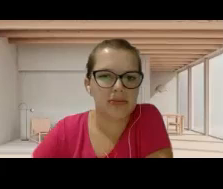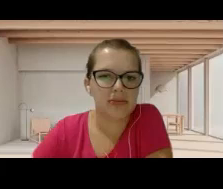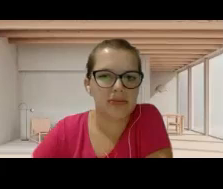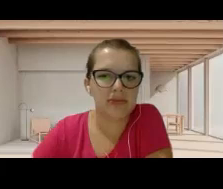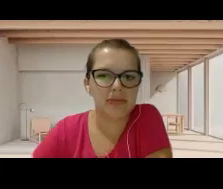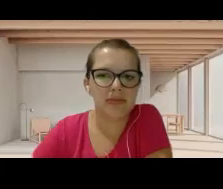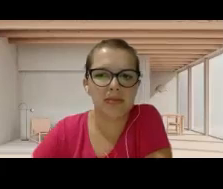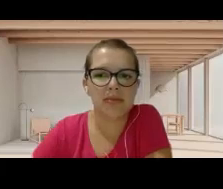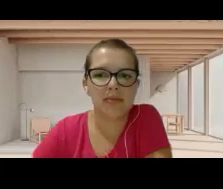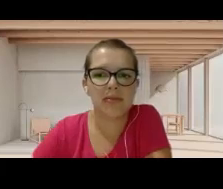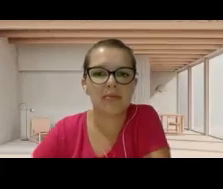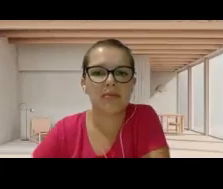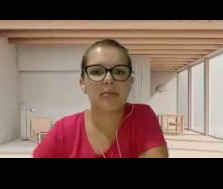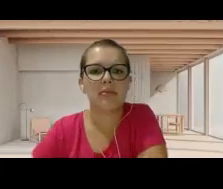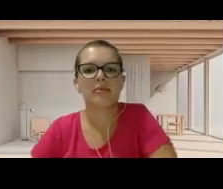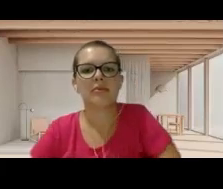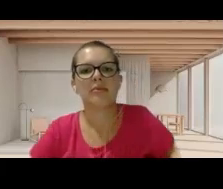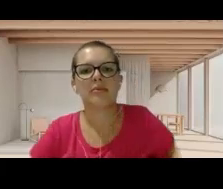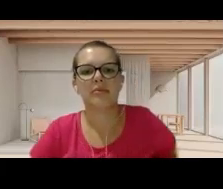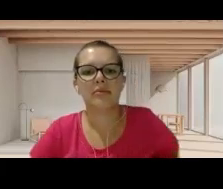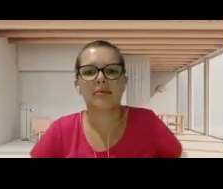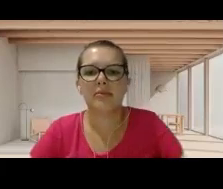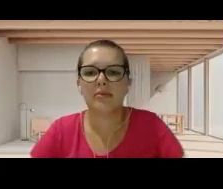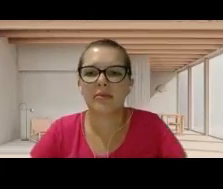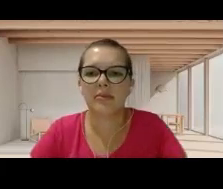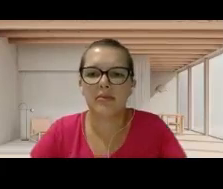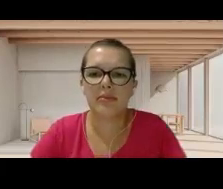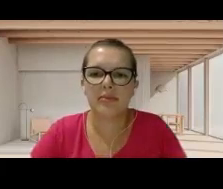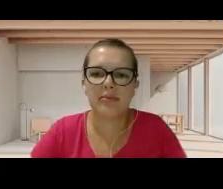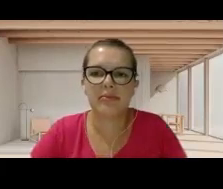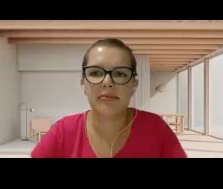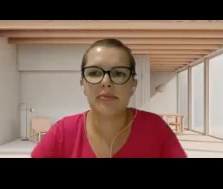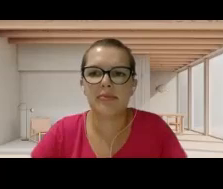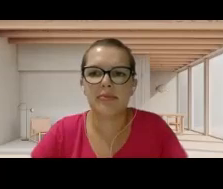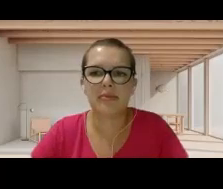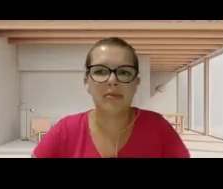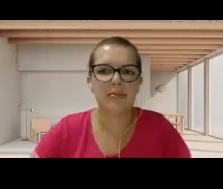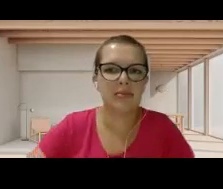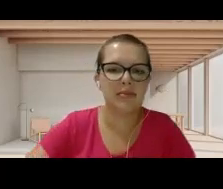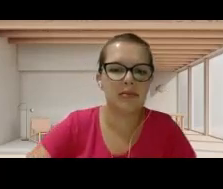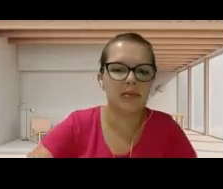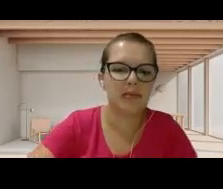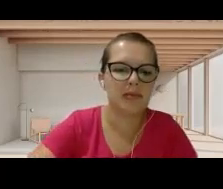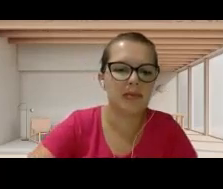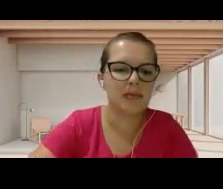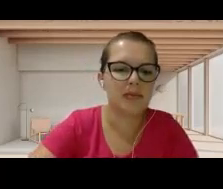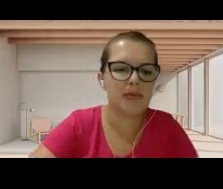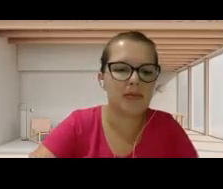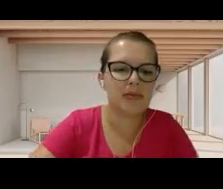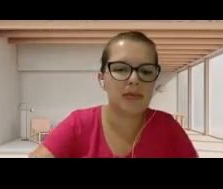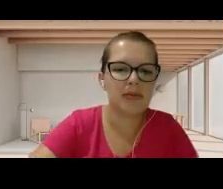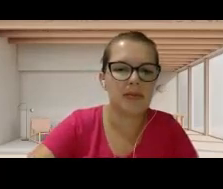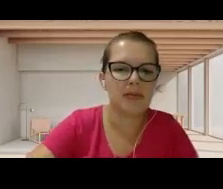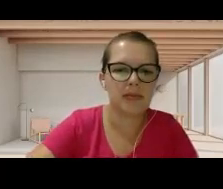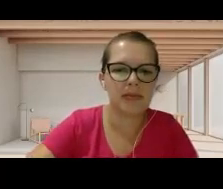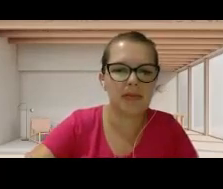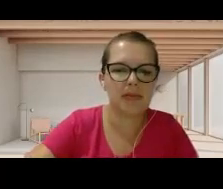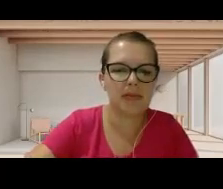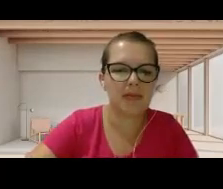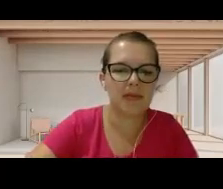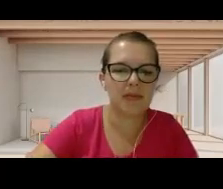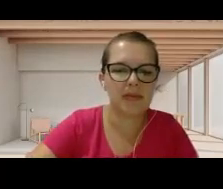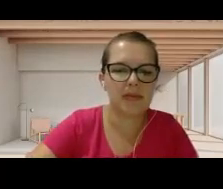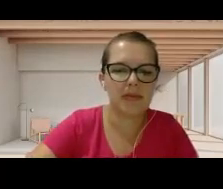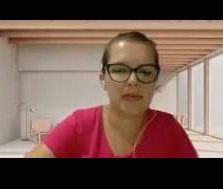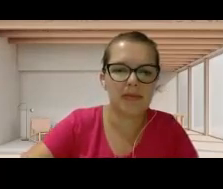LP, que é o licenciamento prévio. Para ele começar a pensar em fazer alguma coisa. Começou a fazer